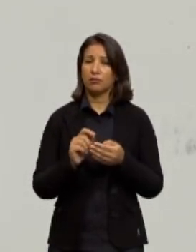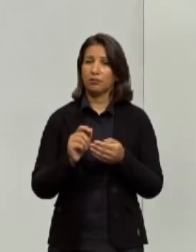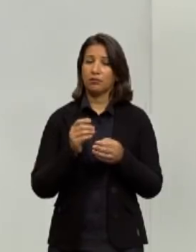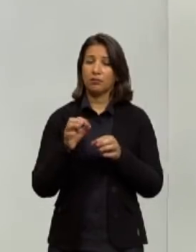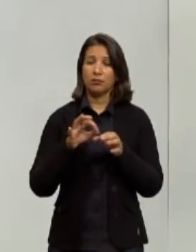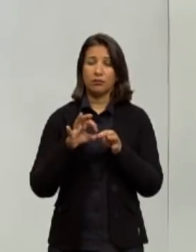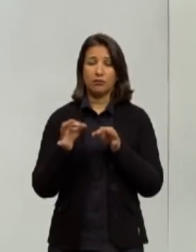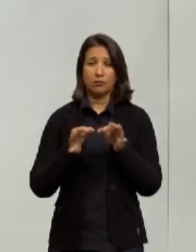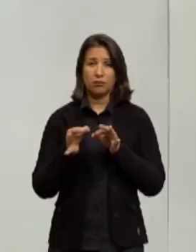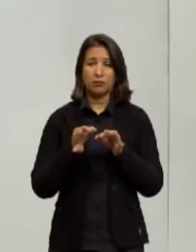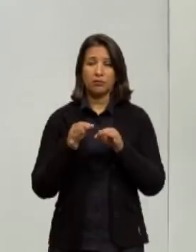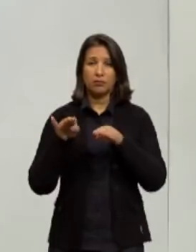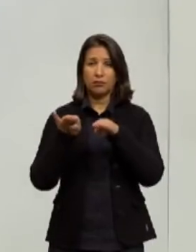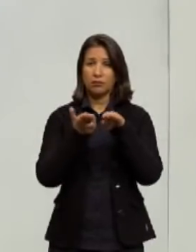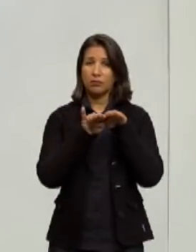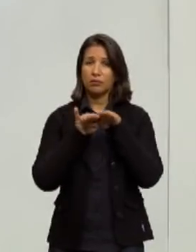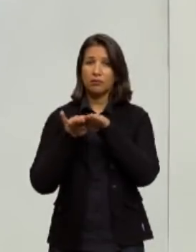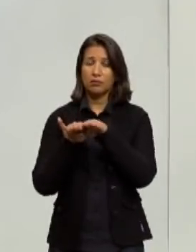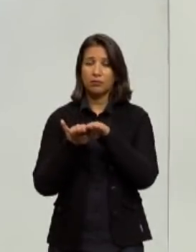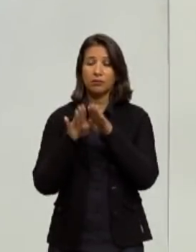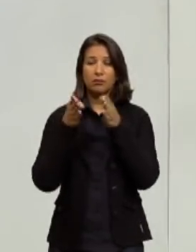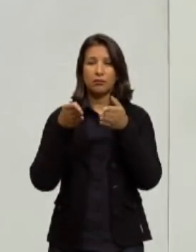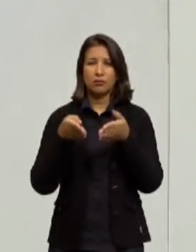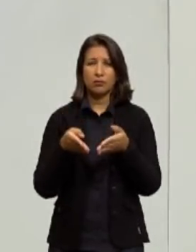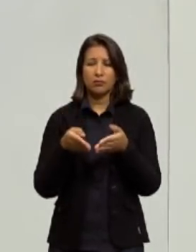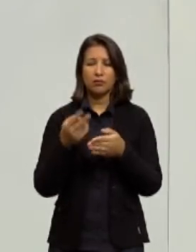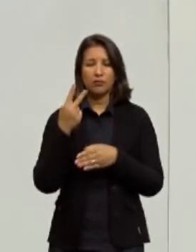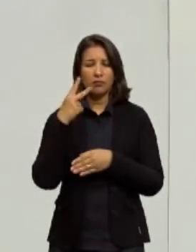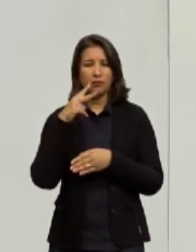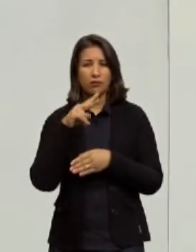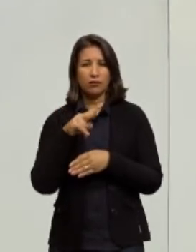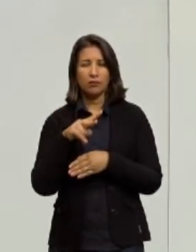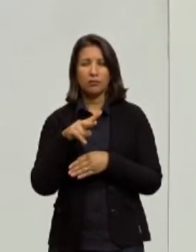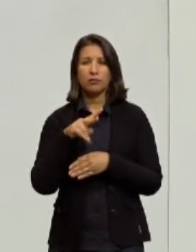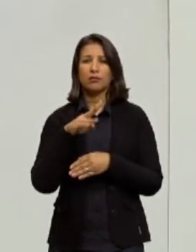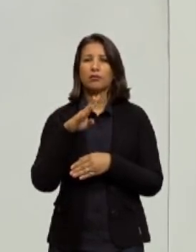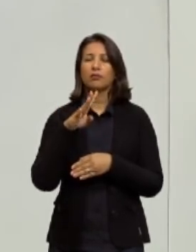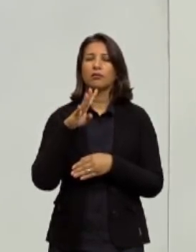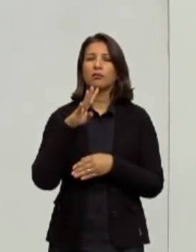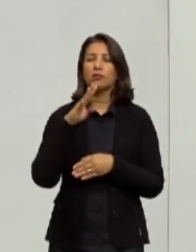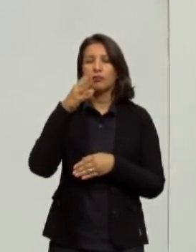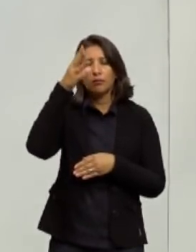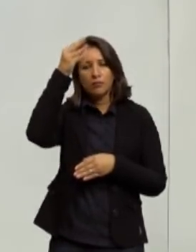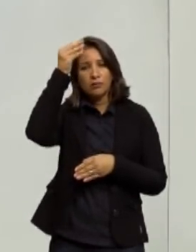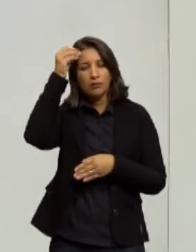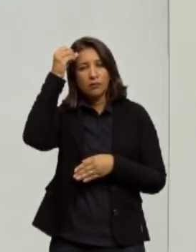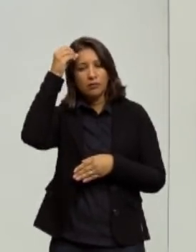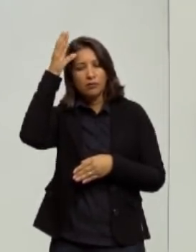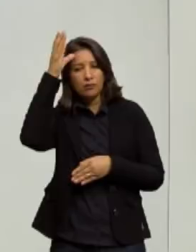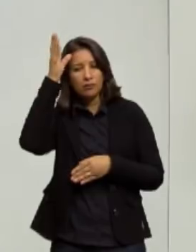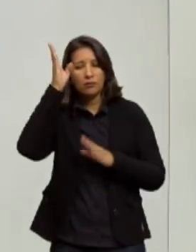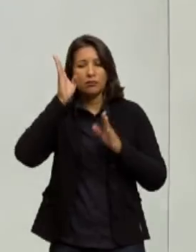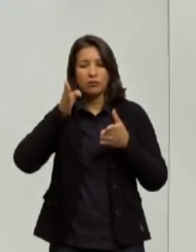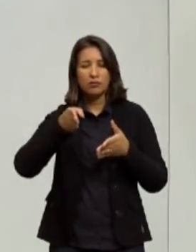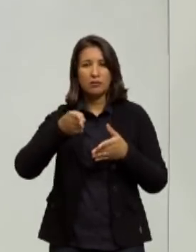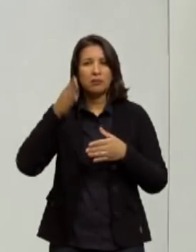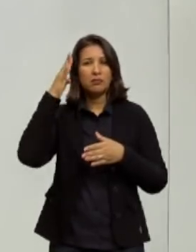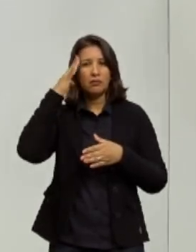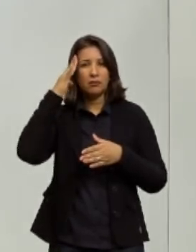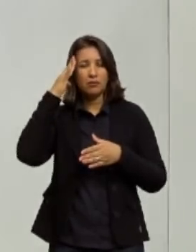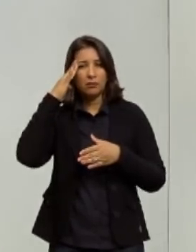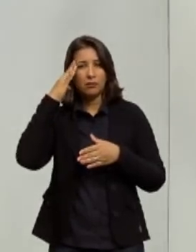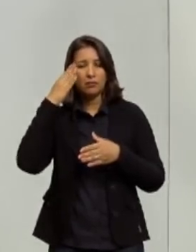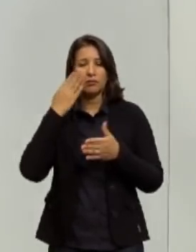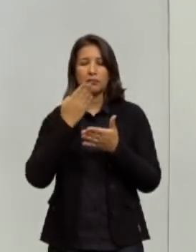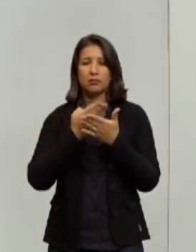nossa proporção e aí nós vamos lá que eles conhecimentos que nós já realizamos que nós já relembramos que estão